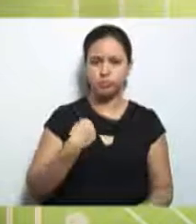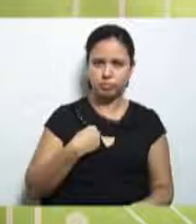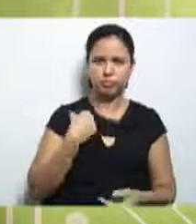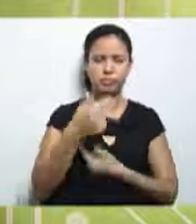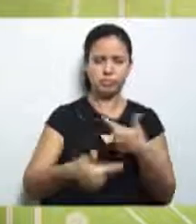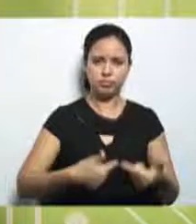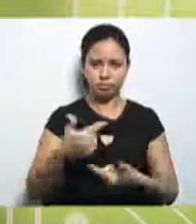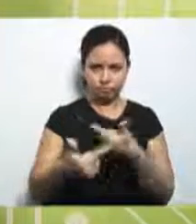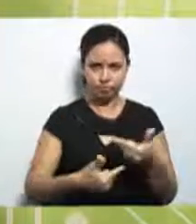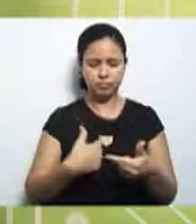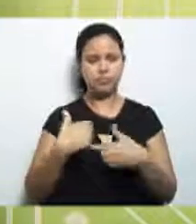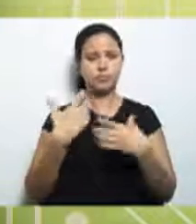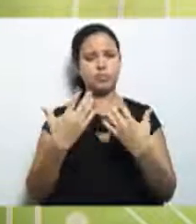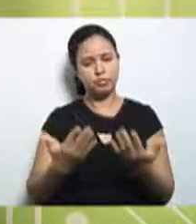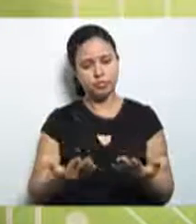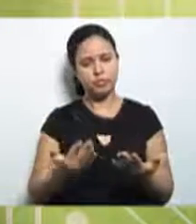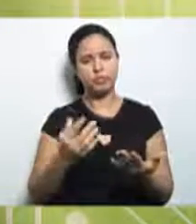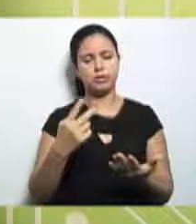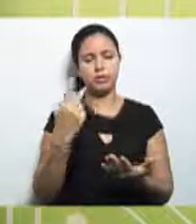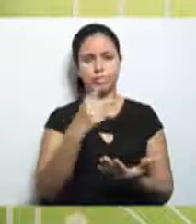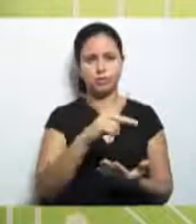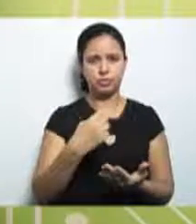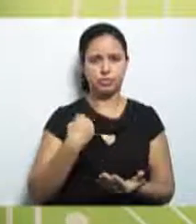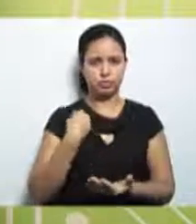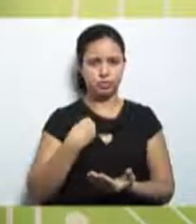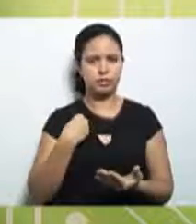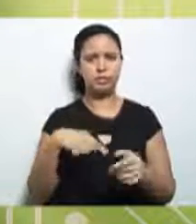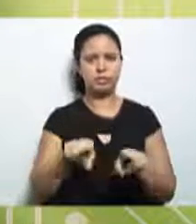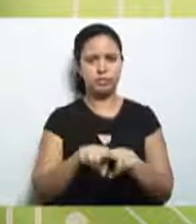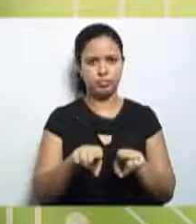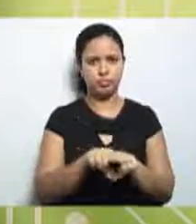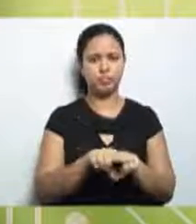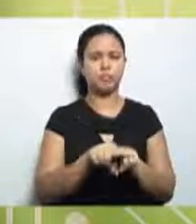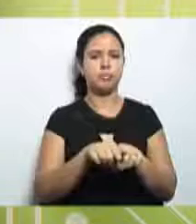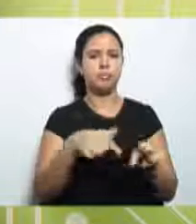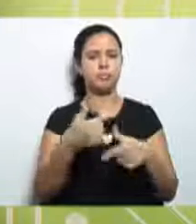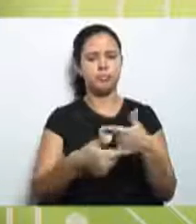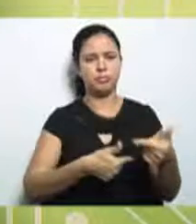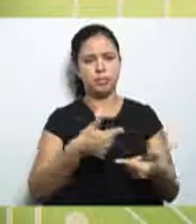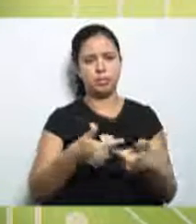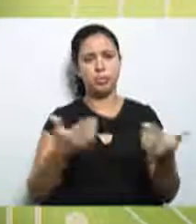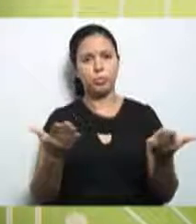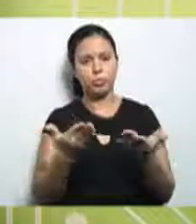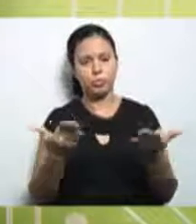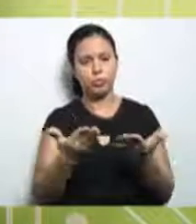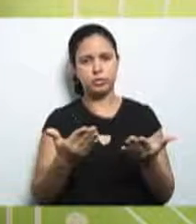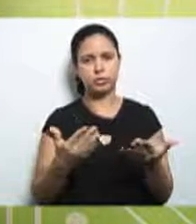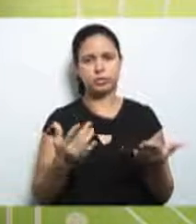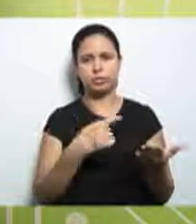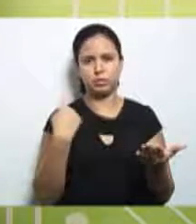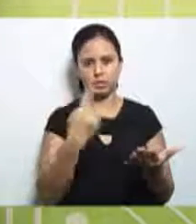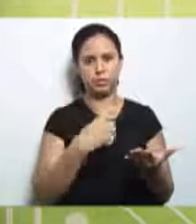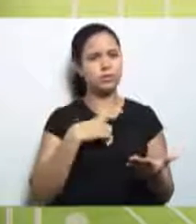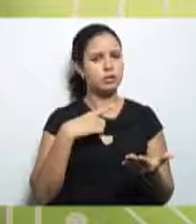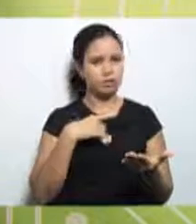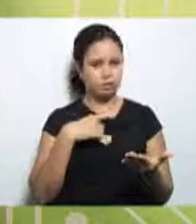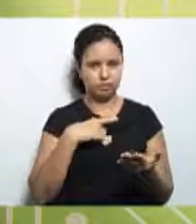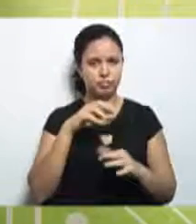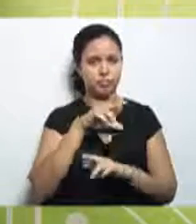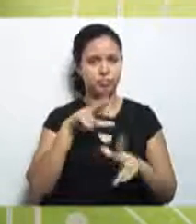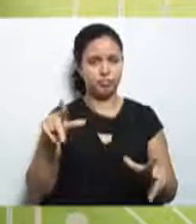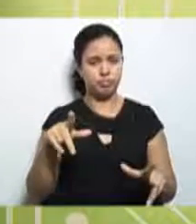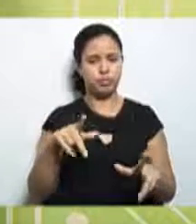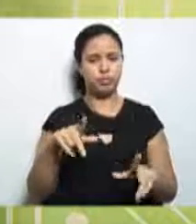tempo que eles produziam a sua vida, eles também trabalhavam. Diferente da gente que tem um momento para o trabalho, né? Na